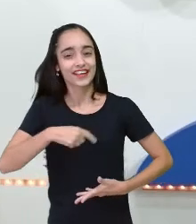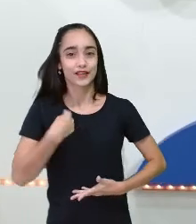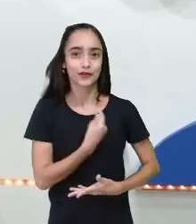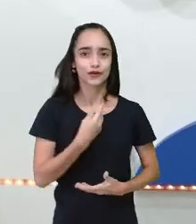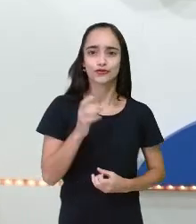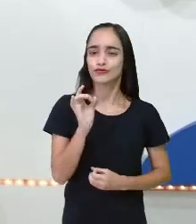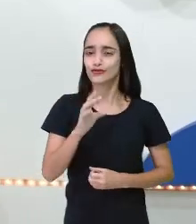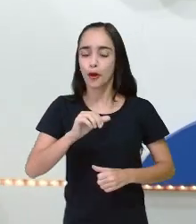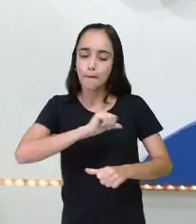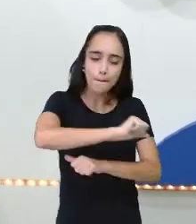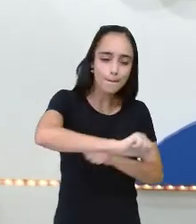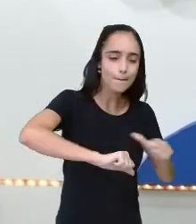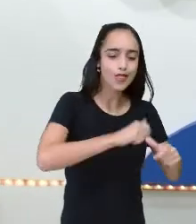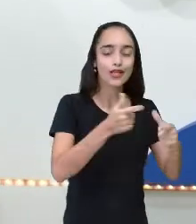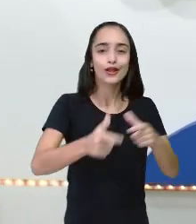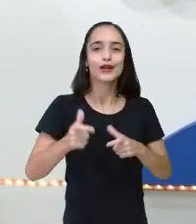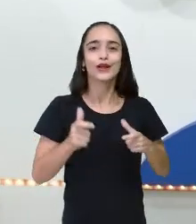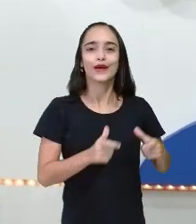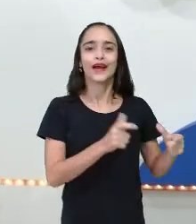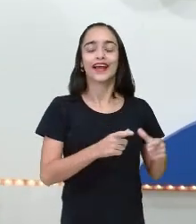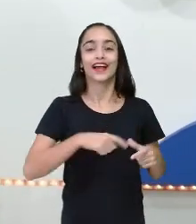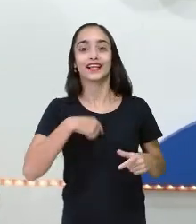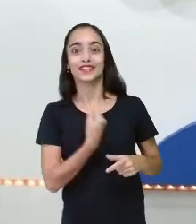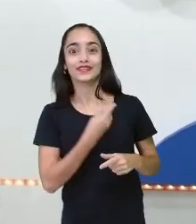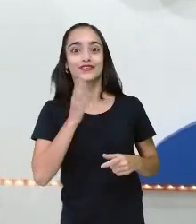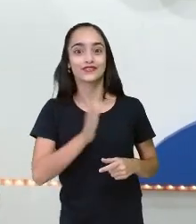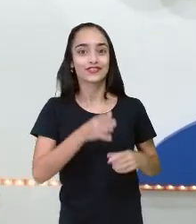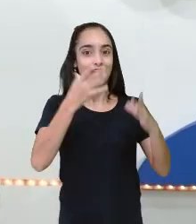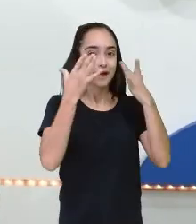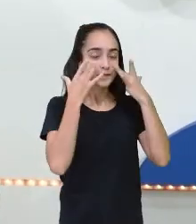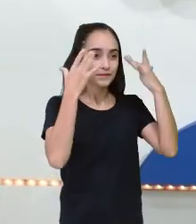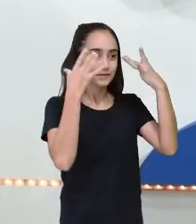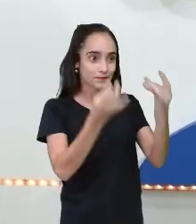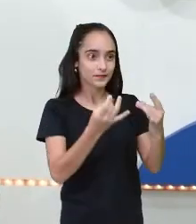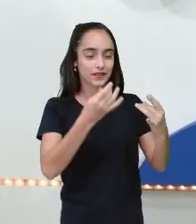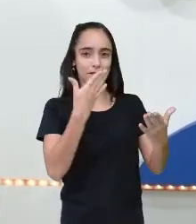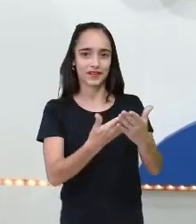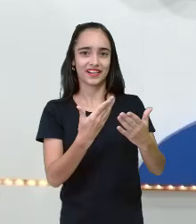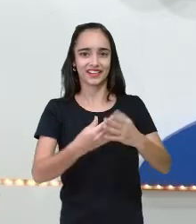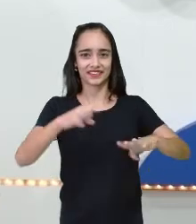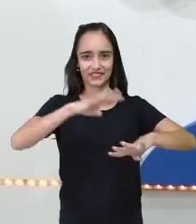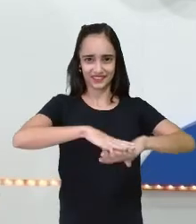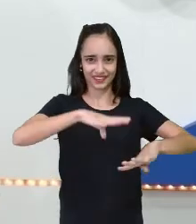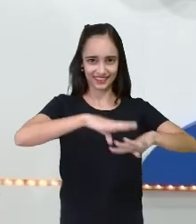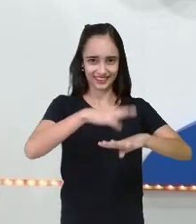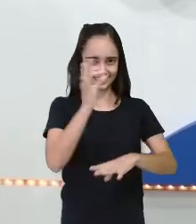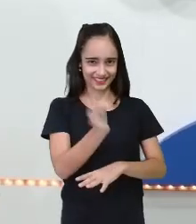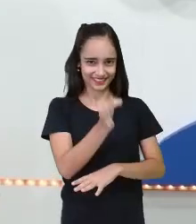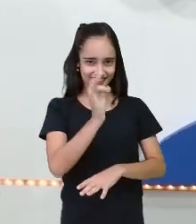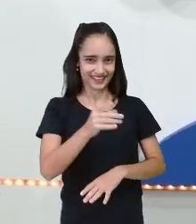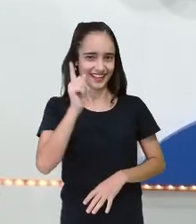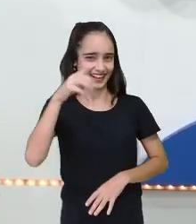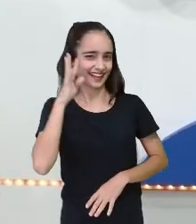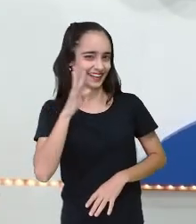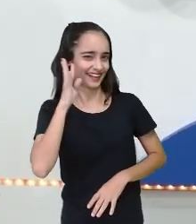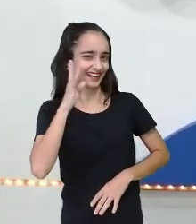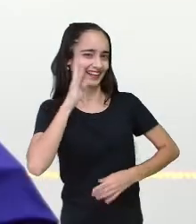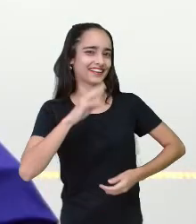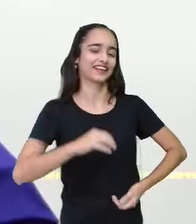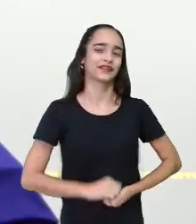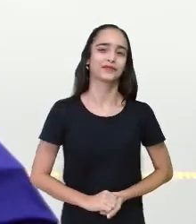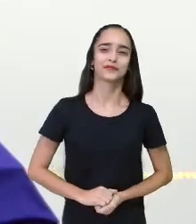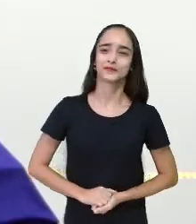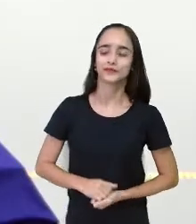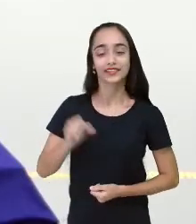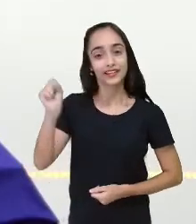trocou de lugar e já estamos aqui bem atentos para essa aula de matemática, tá? Que será bem legal.